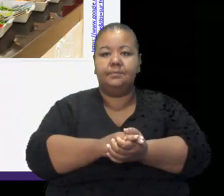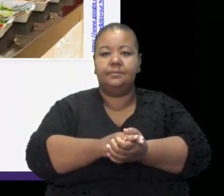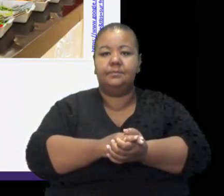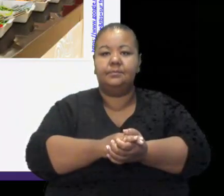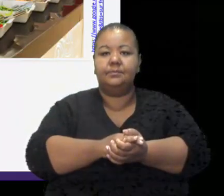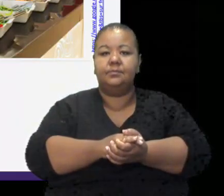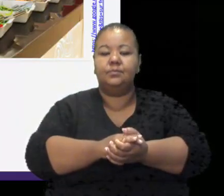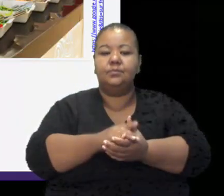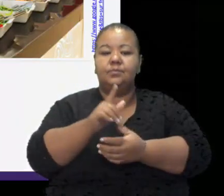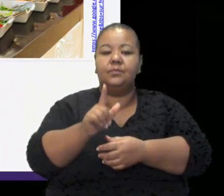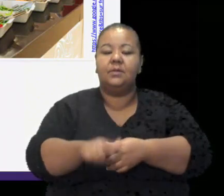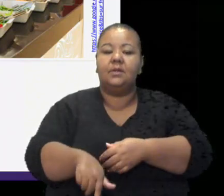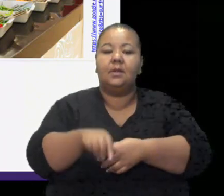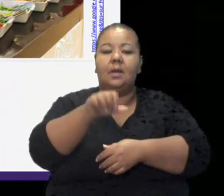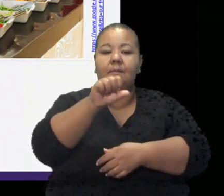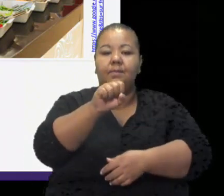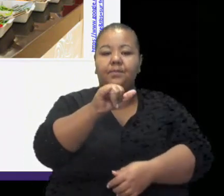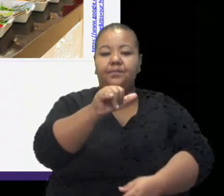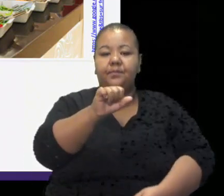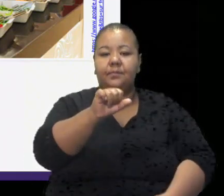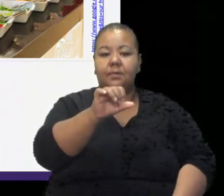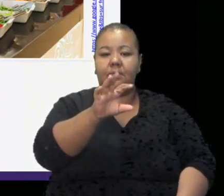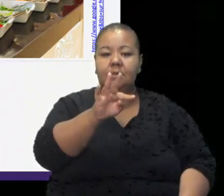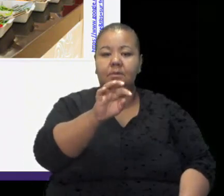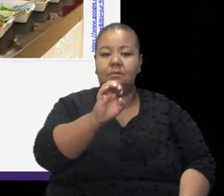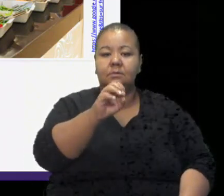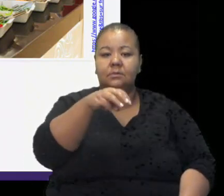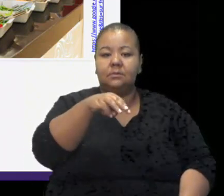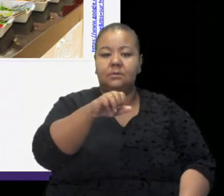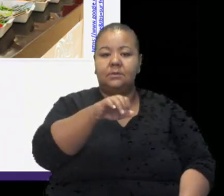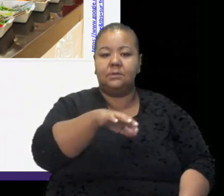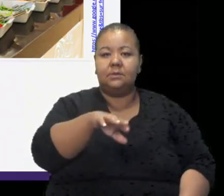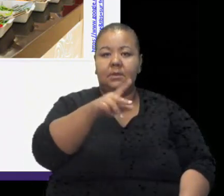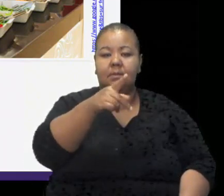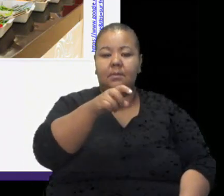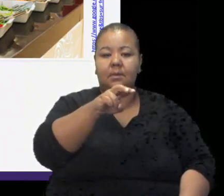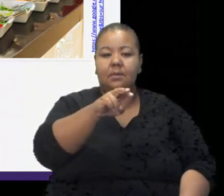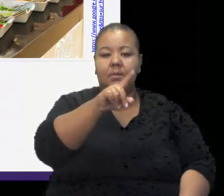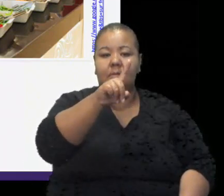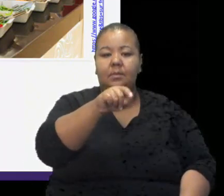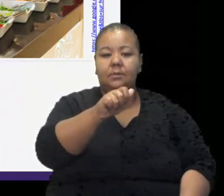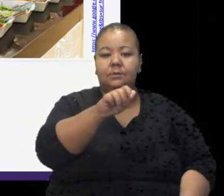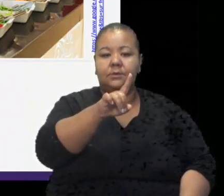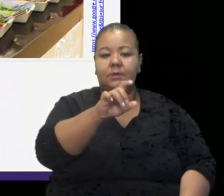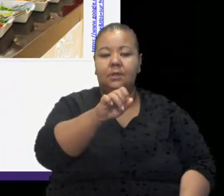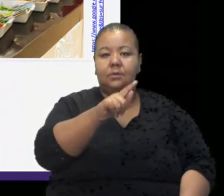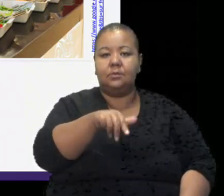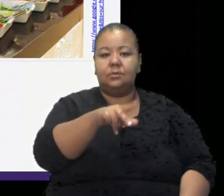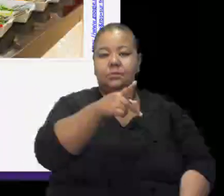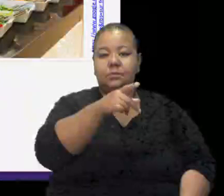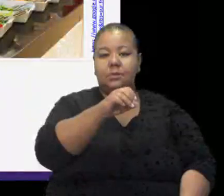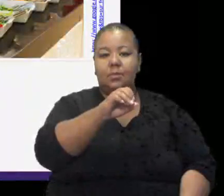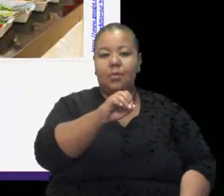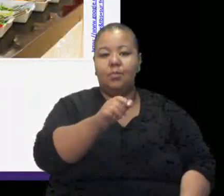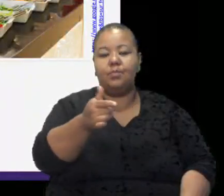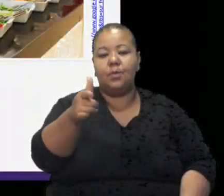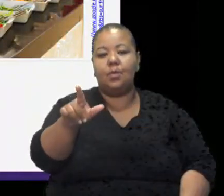Que é o sistema puxado, né, que a gente chama de pull, e o sistema empurrado, que a gente chama de